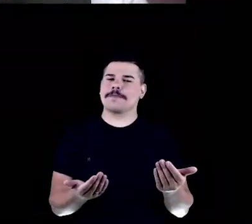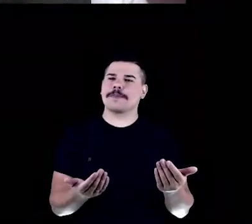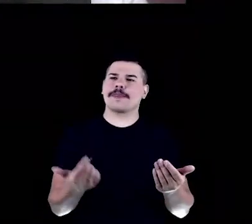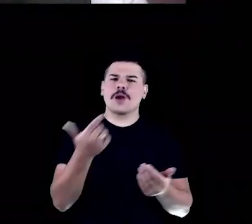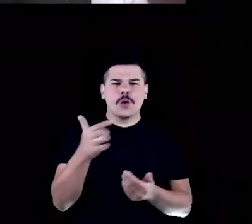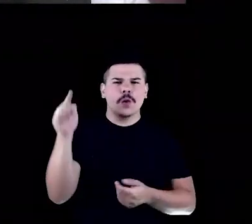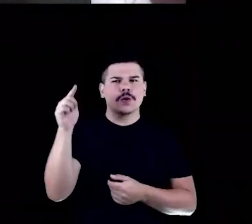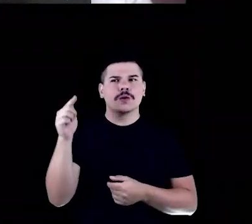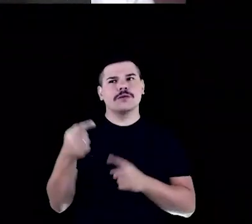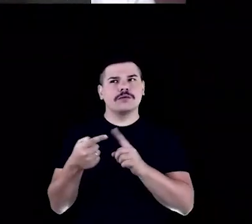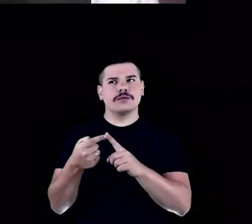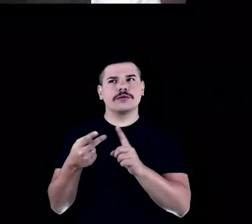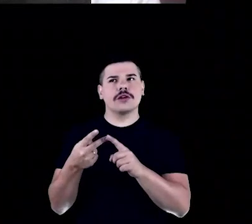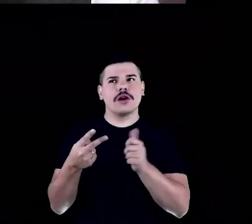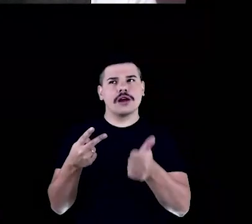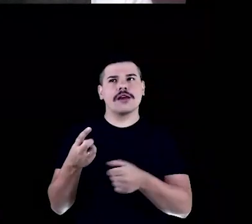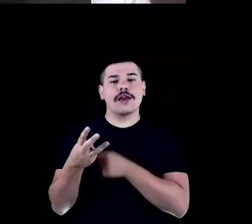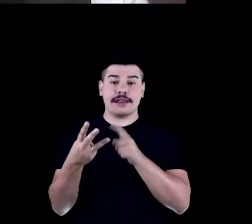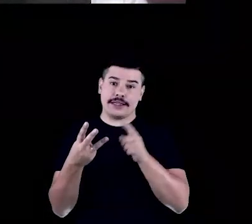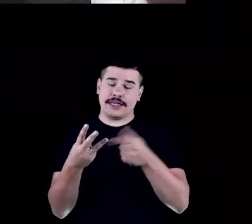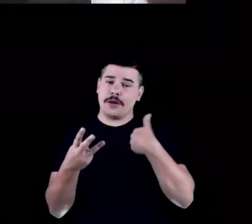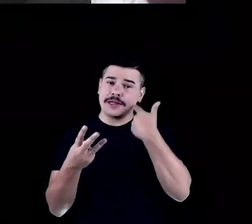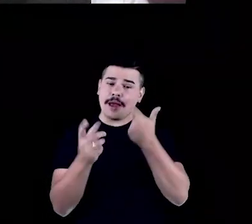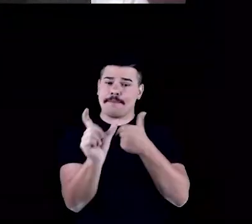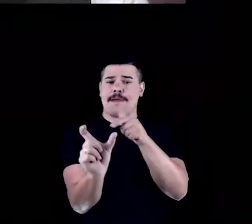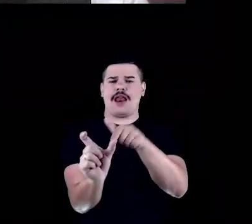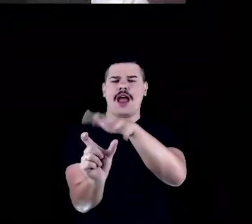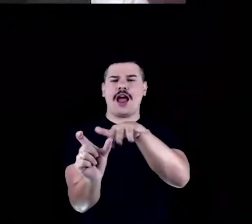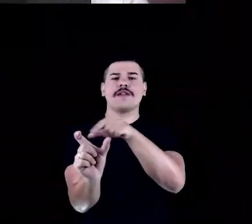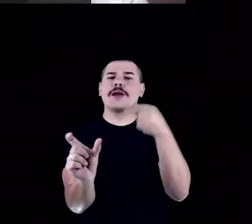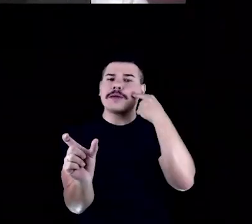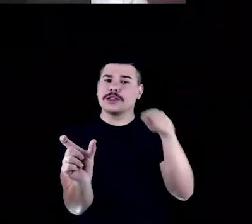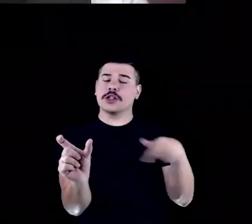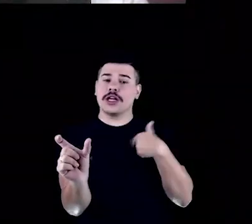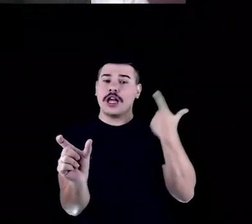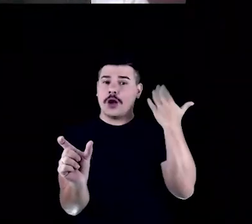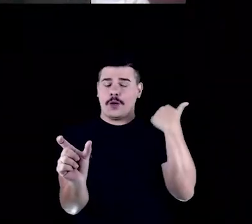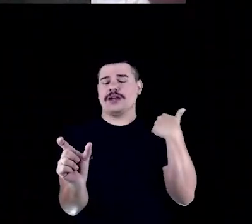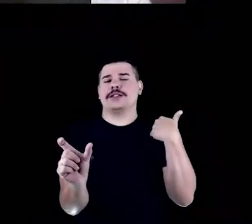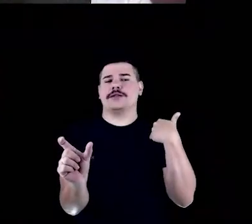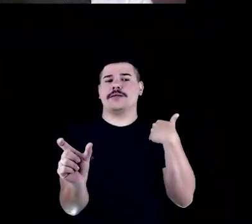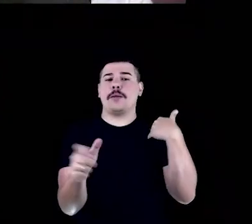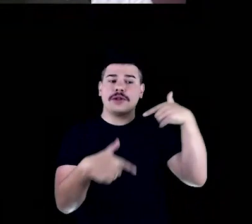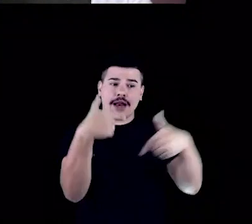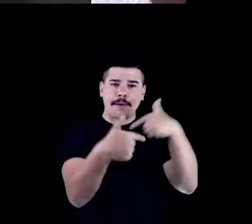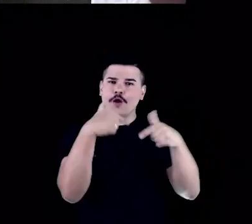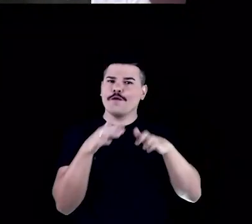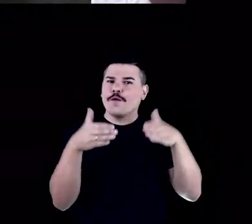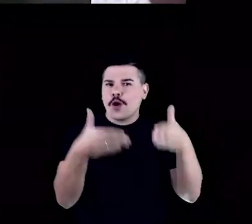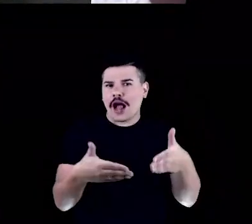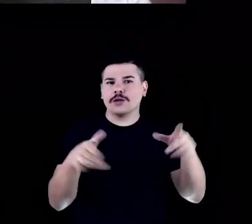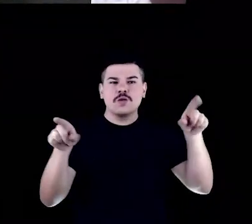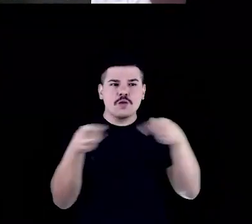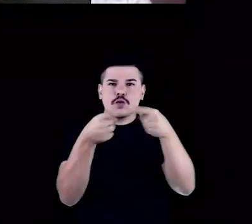E aí, outro, acho que uma terceira instância de encontrar o corpo da palavra foi quando eu caí com os pedais do loop e com os trabalhos